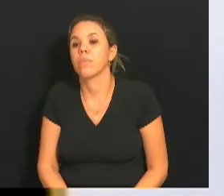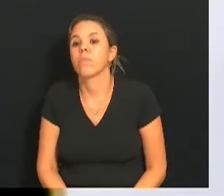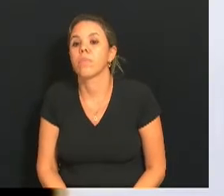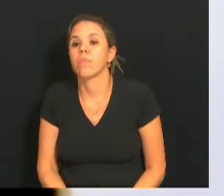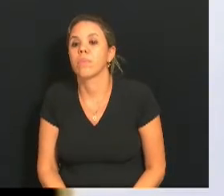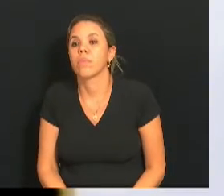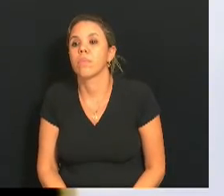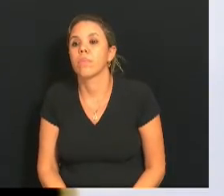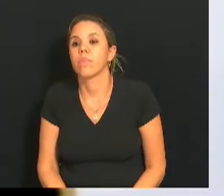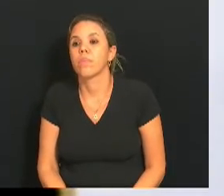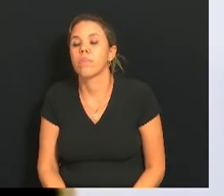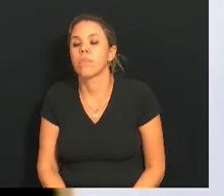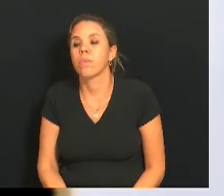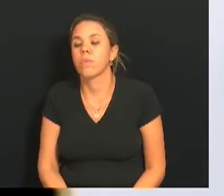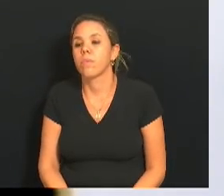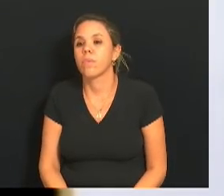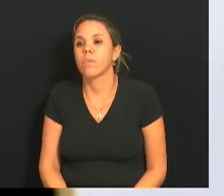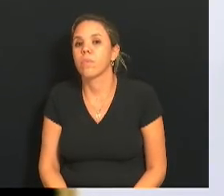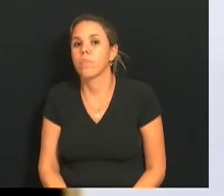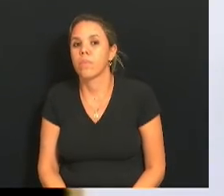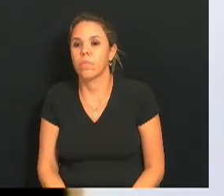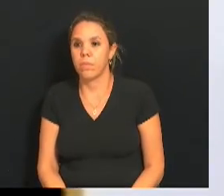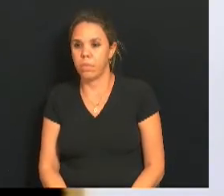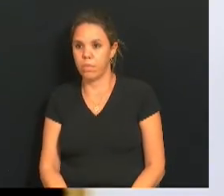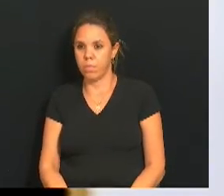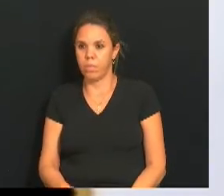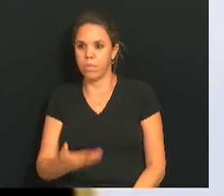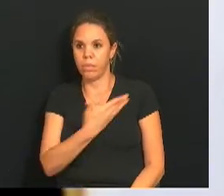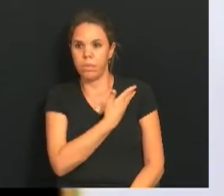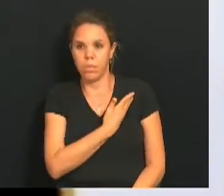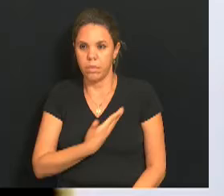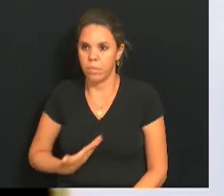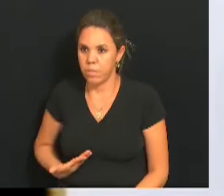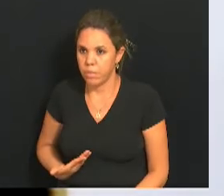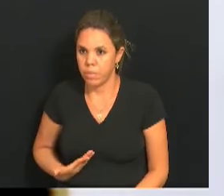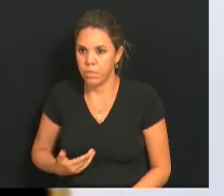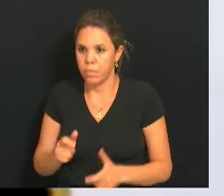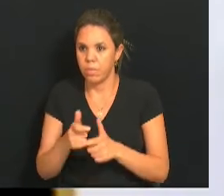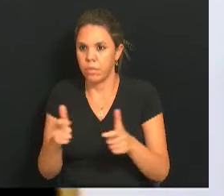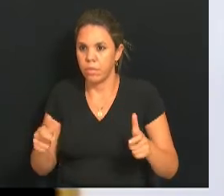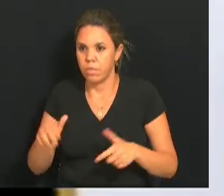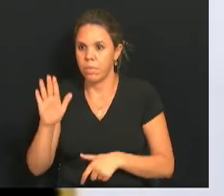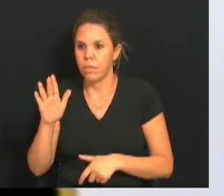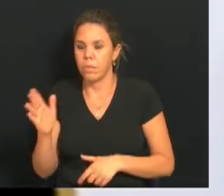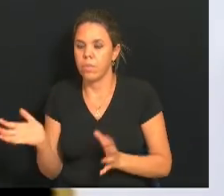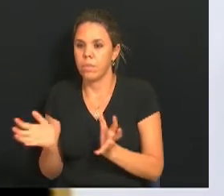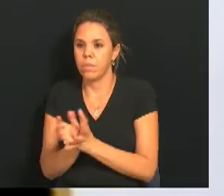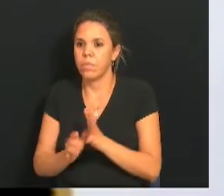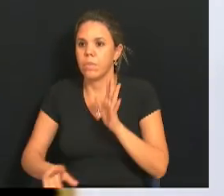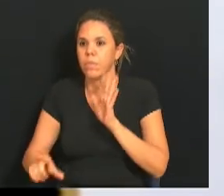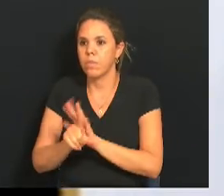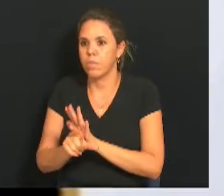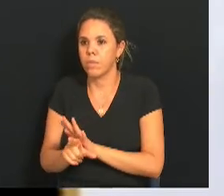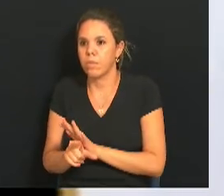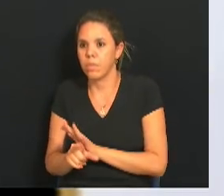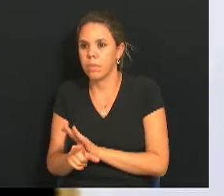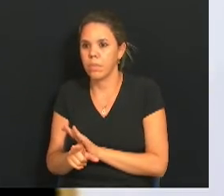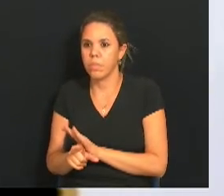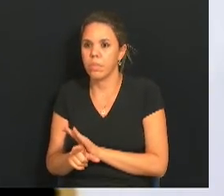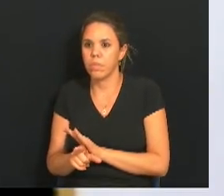Bom, e sendo o governo ampla maioria na Comissão de Legalidade,